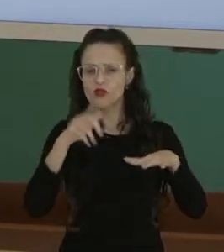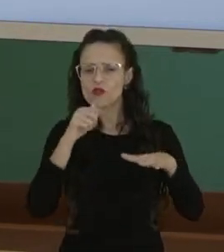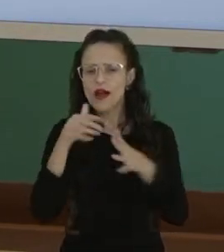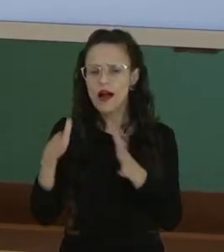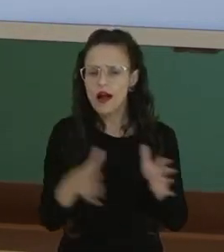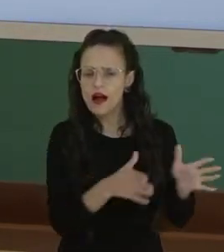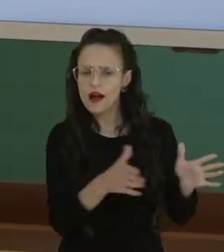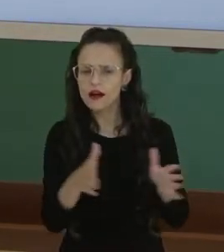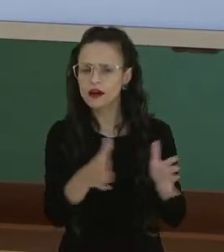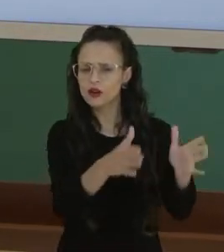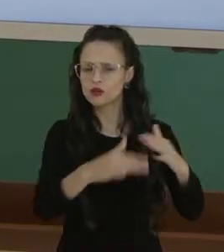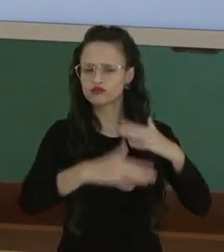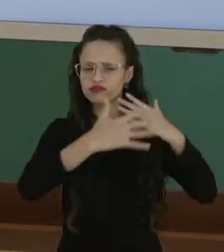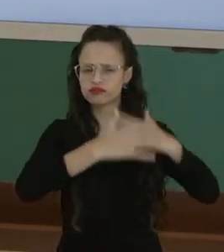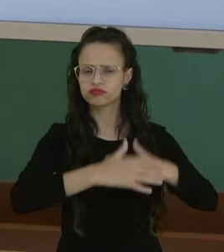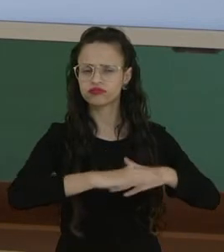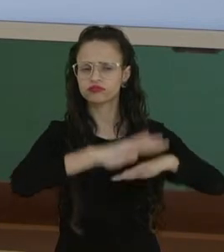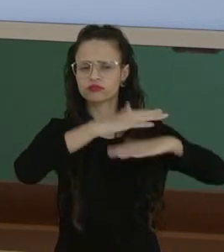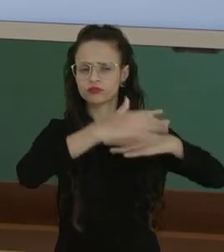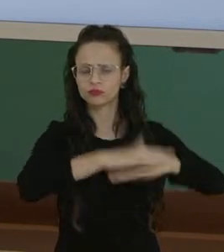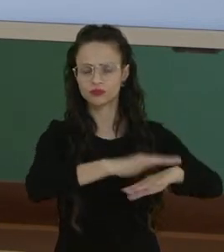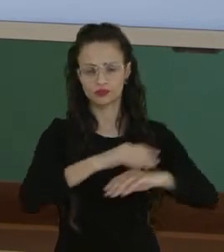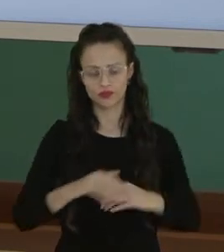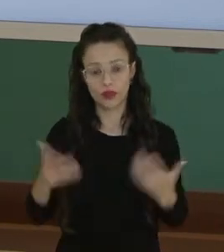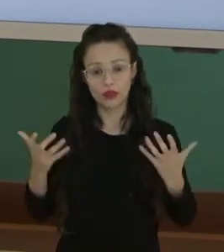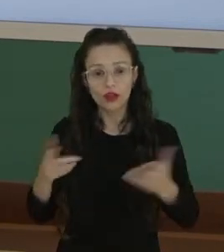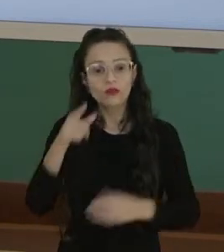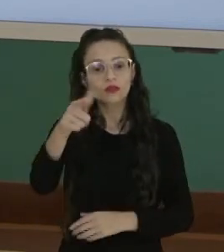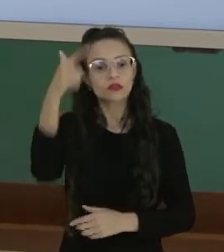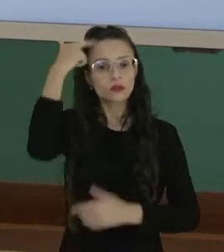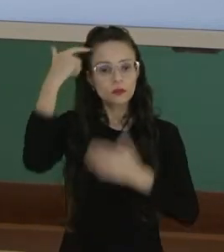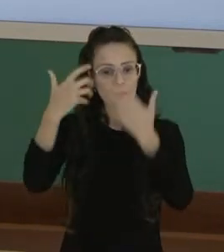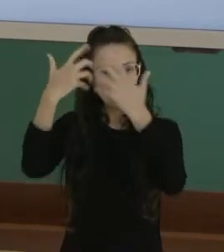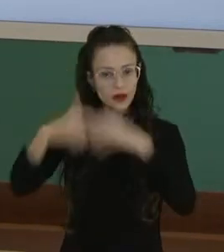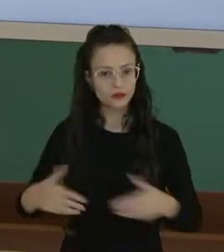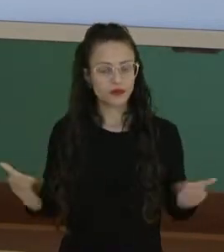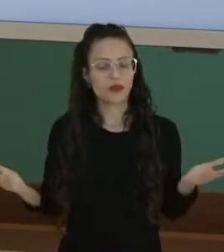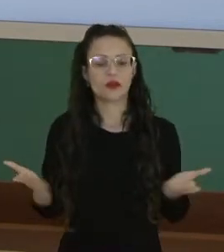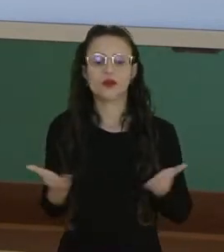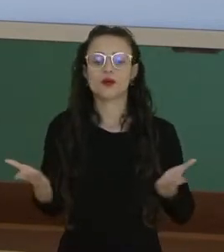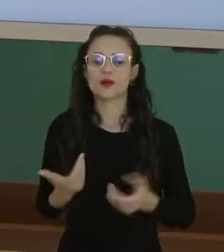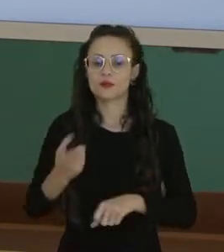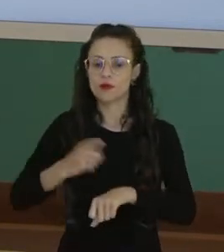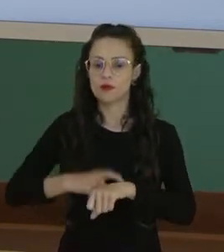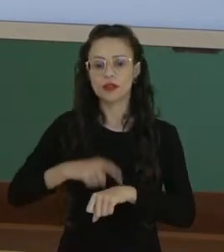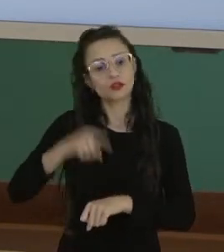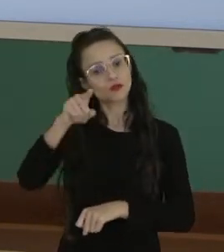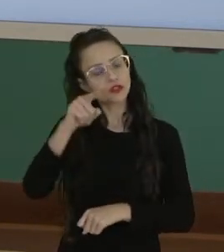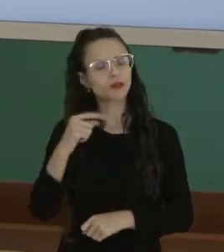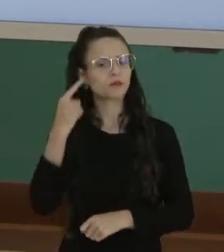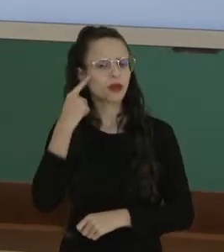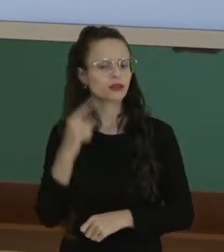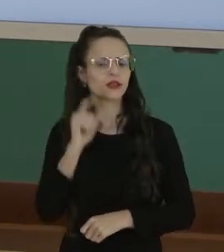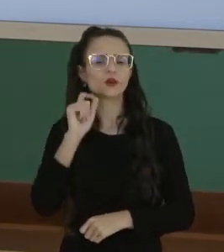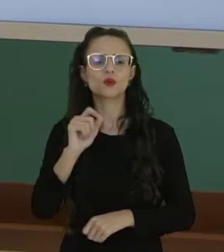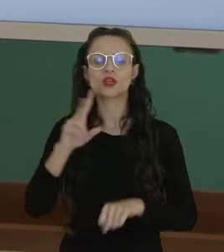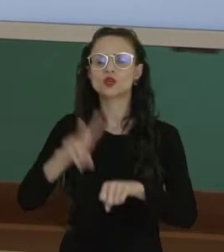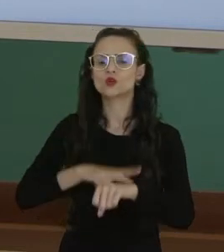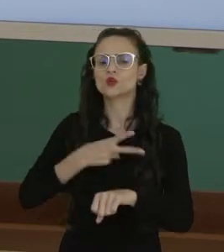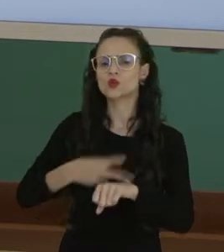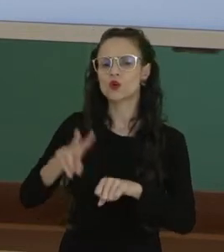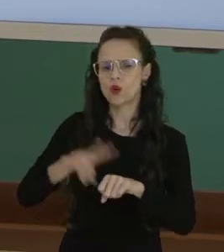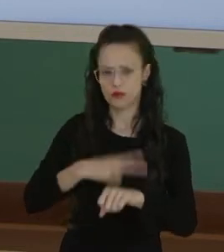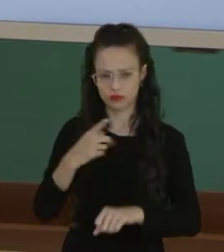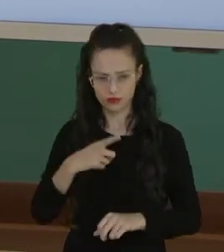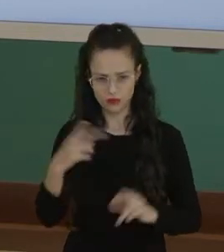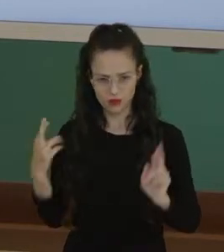rio? Eu quero que você pense nesse momento e discuta, né? O que é o achocolatado? Será que tem alguma